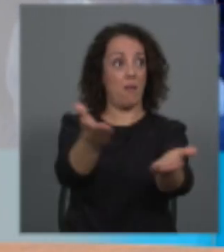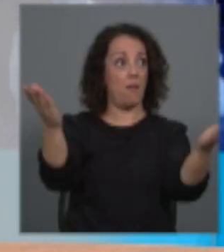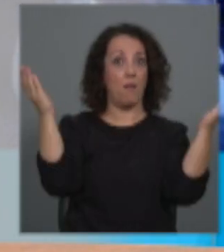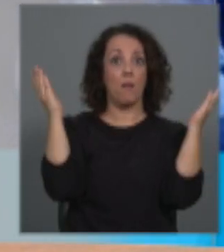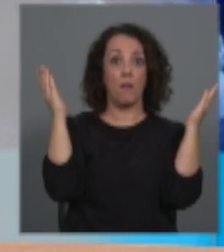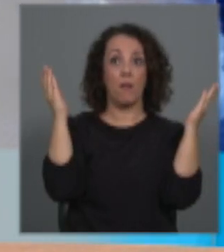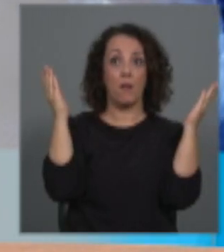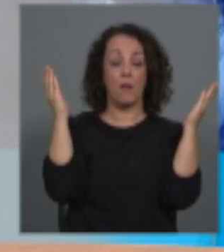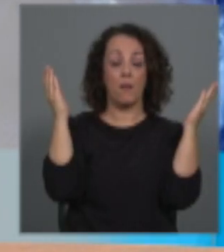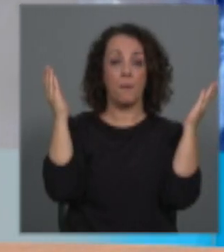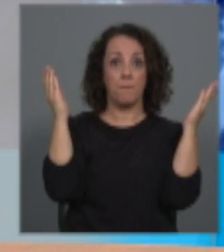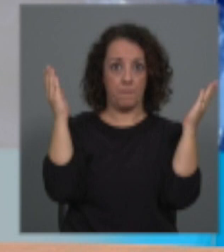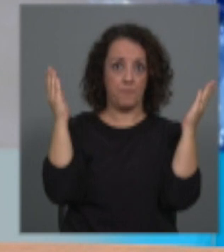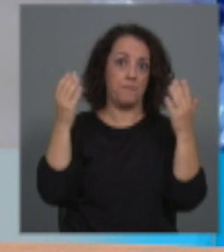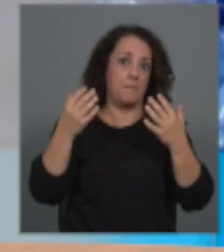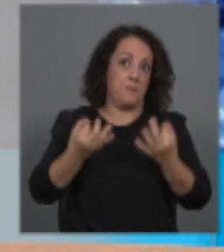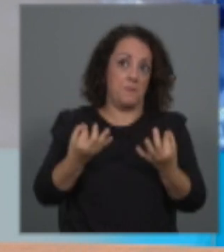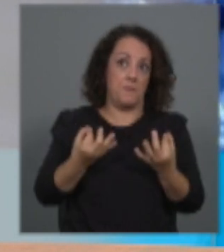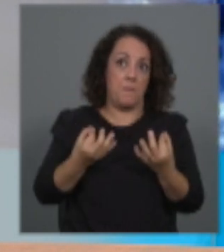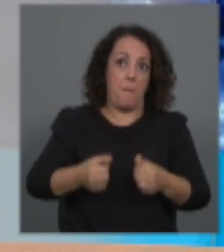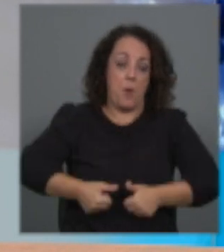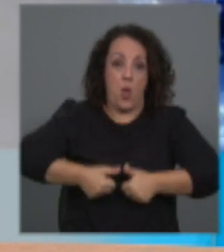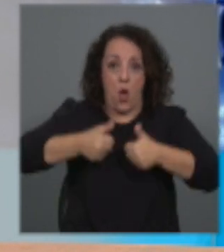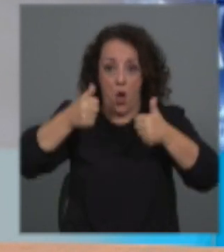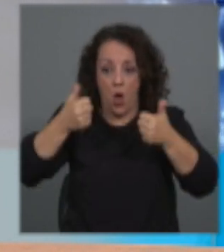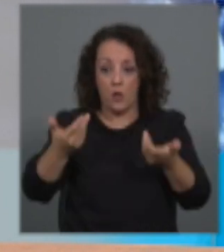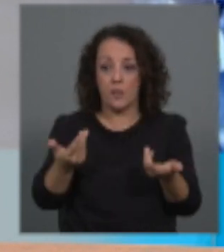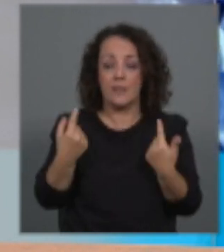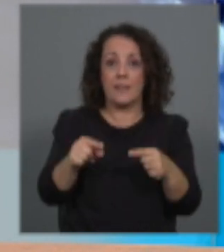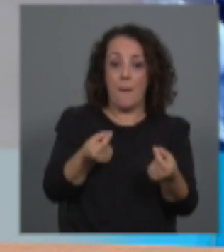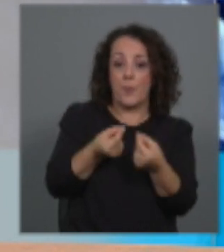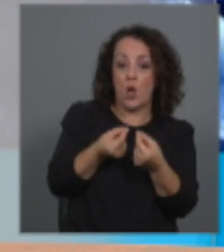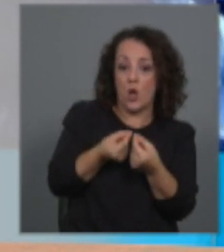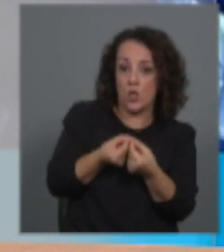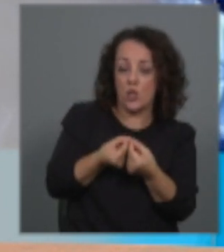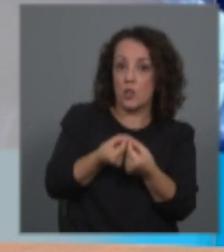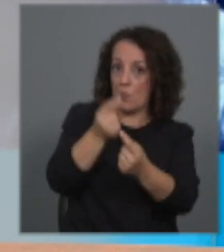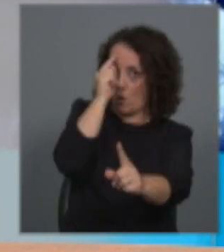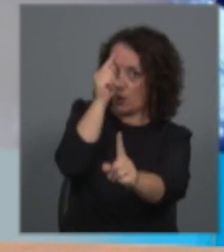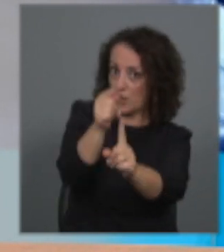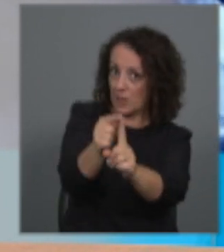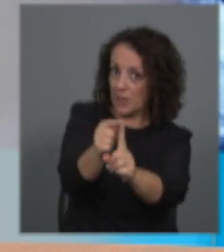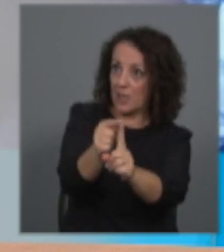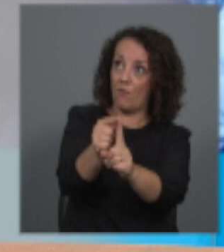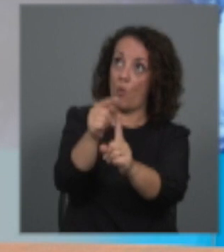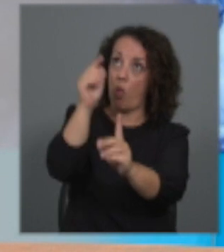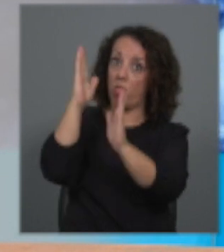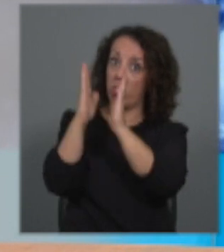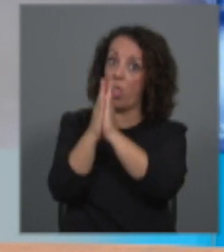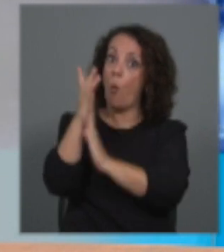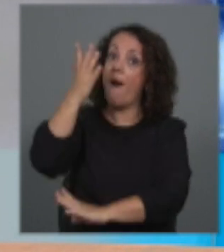está melhor, está mais próxima do objetivo que Deus quer para